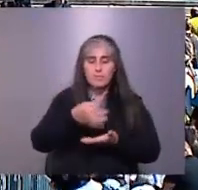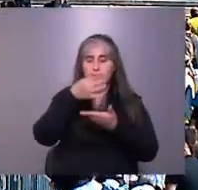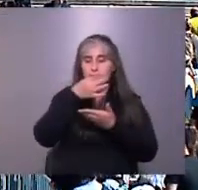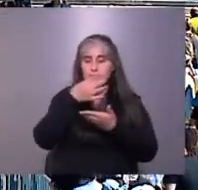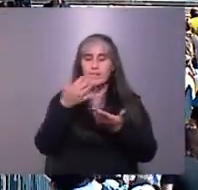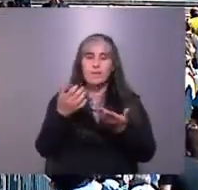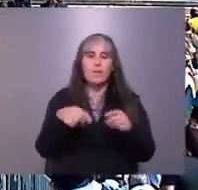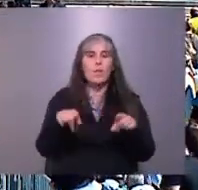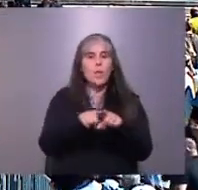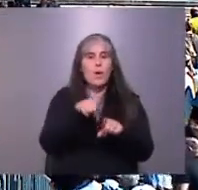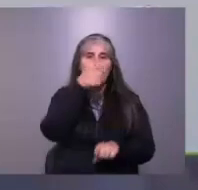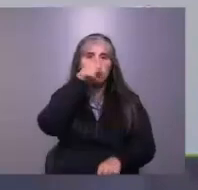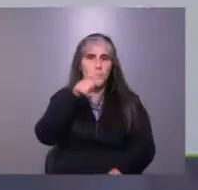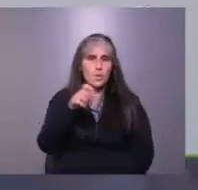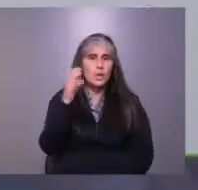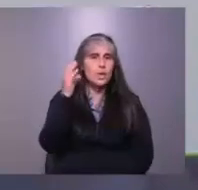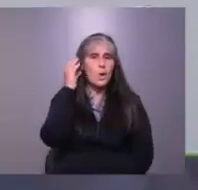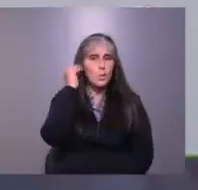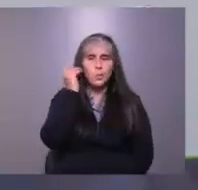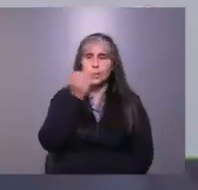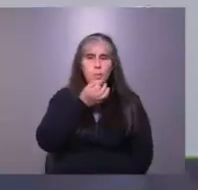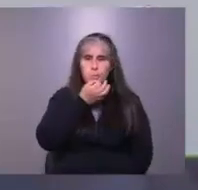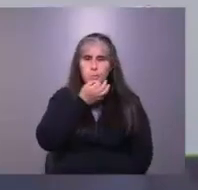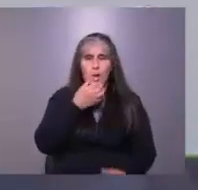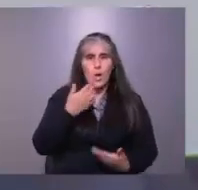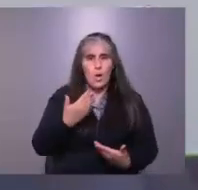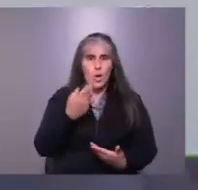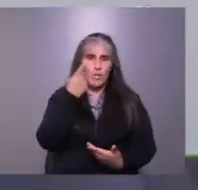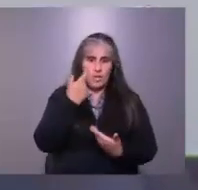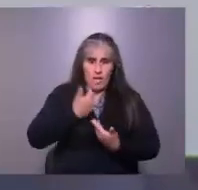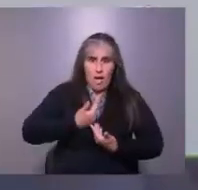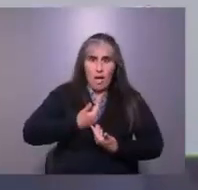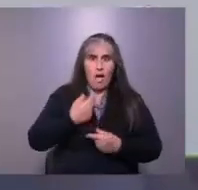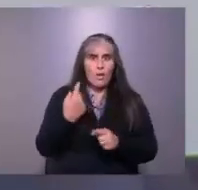Evangelho, proclamemos também nós as maravilhas de Deus agora na nossa vida.